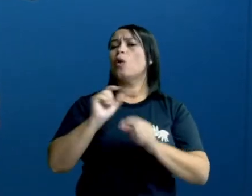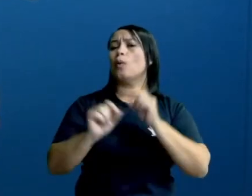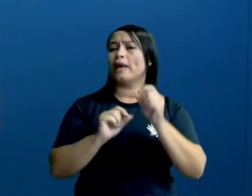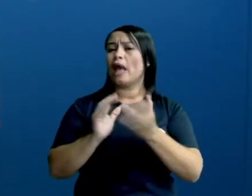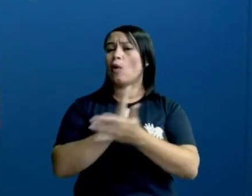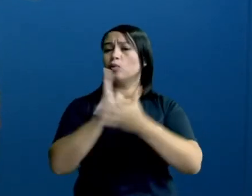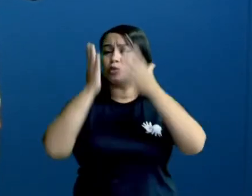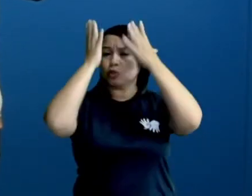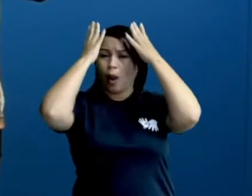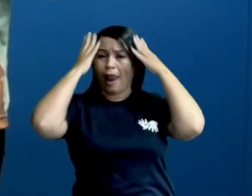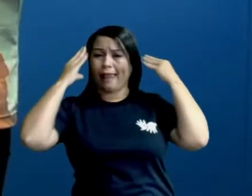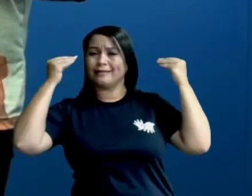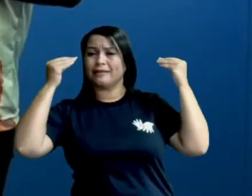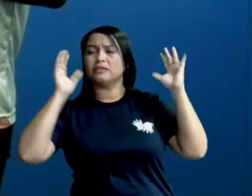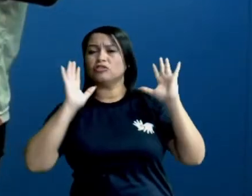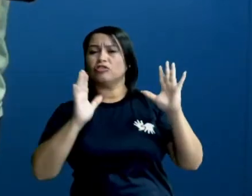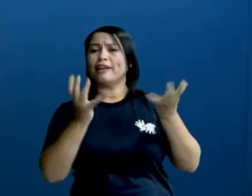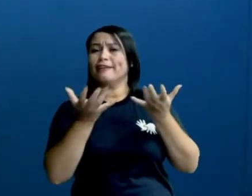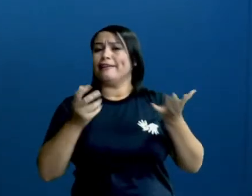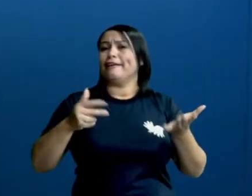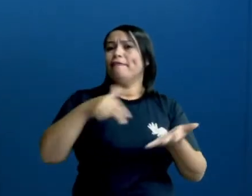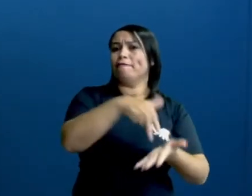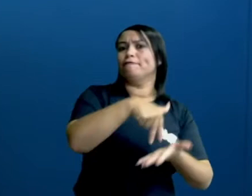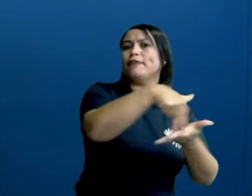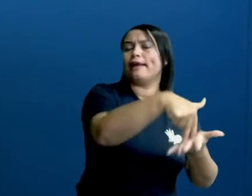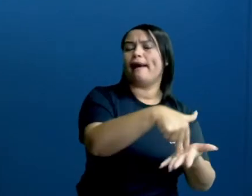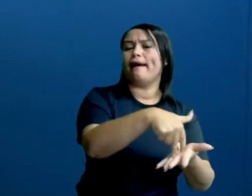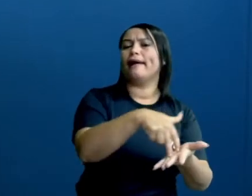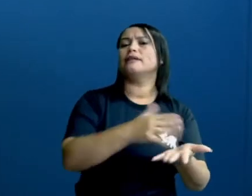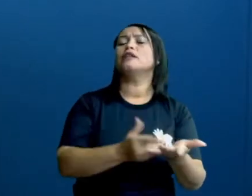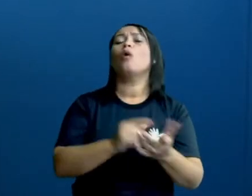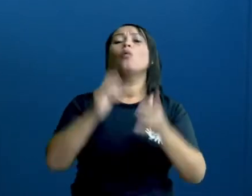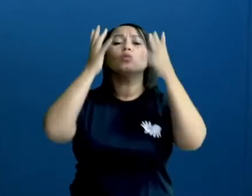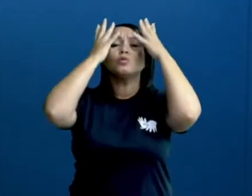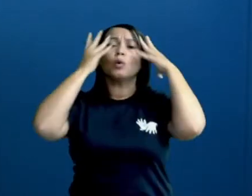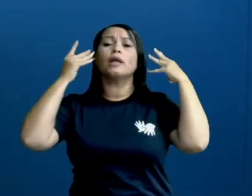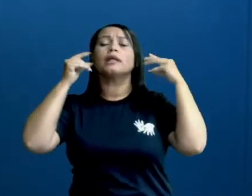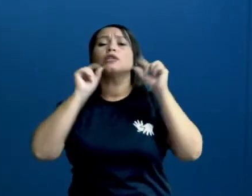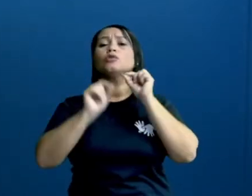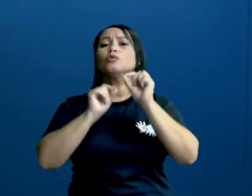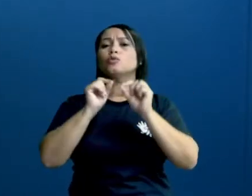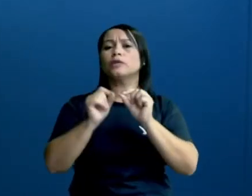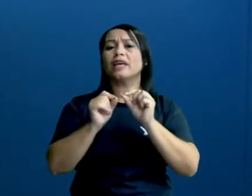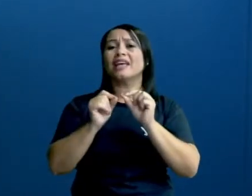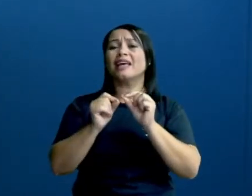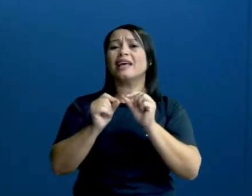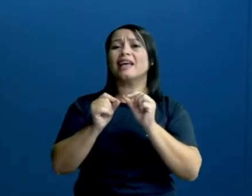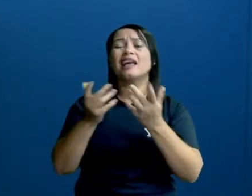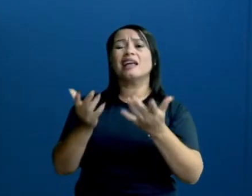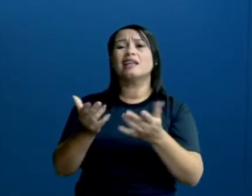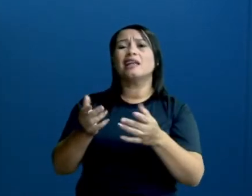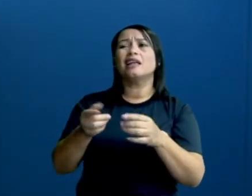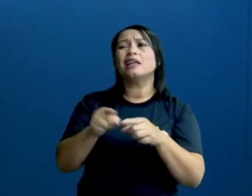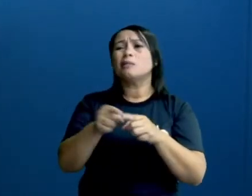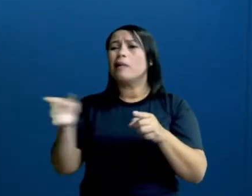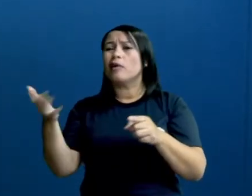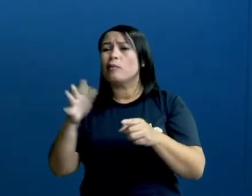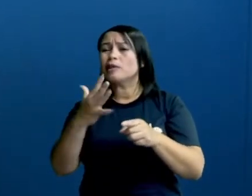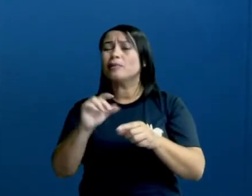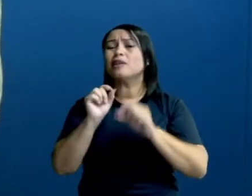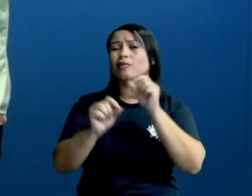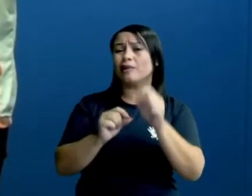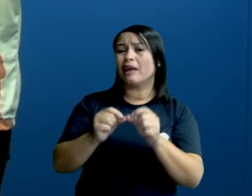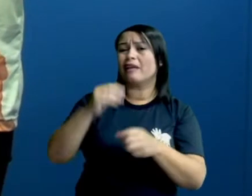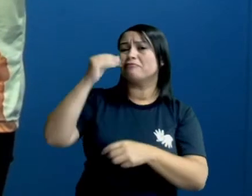pelos holandeses, certo? Então, e os holandeses, eles estavam enfraquecidos nesse período aqui, né?